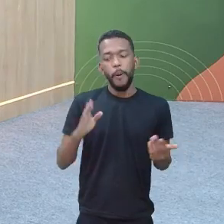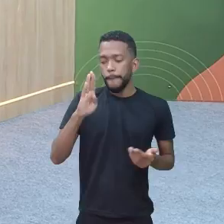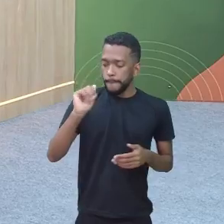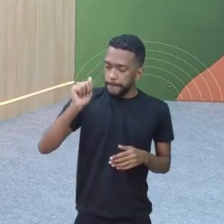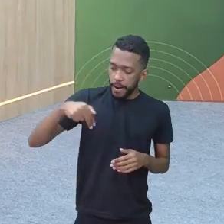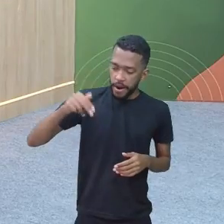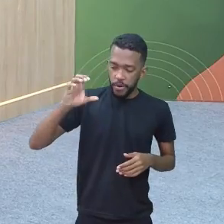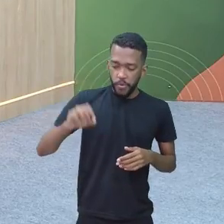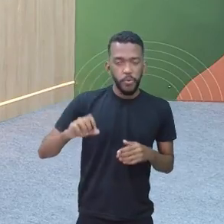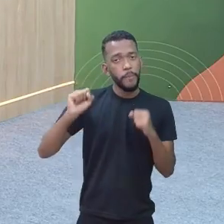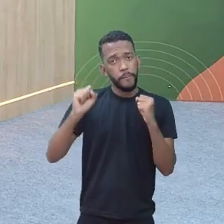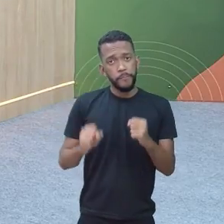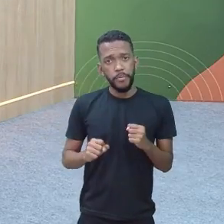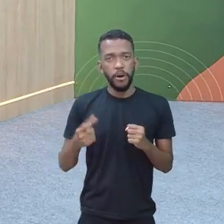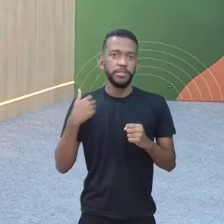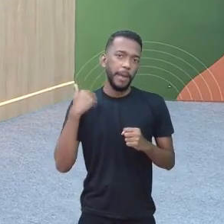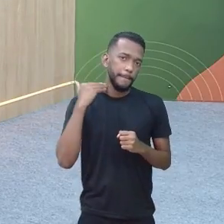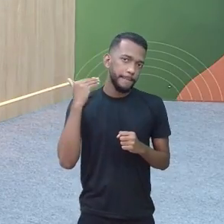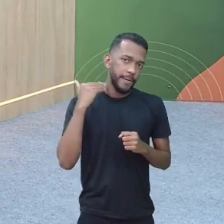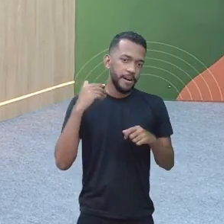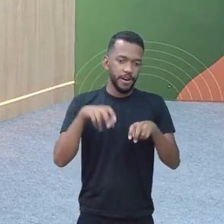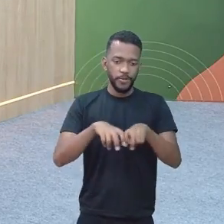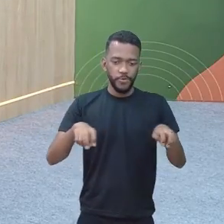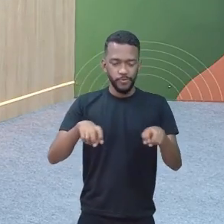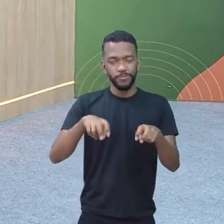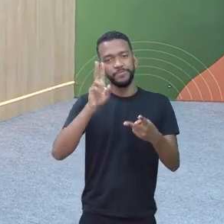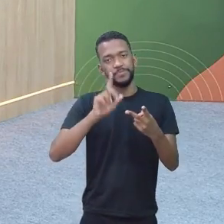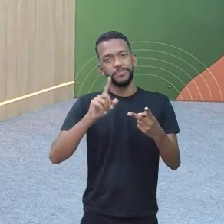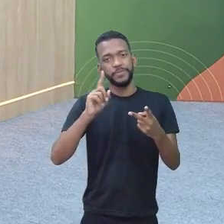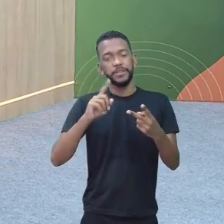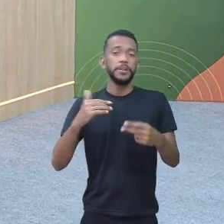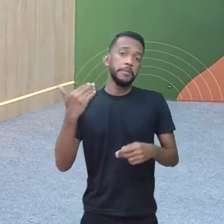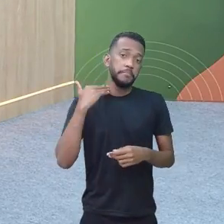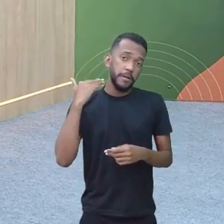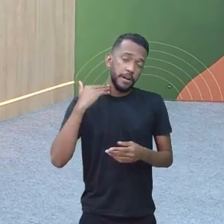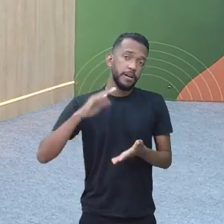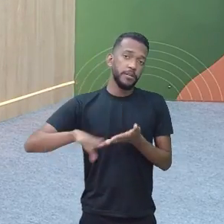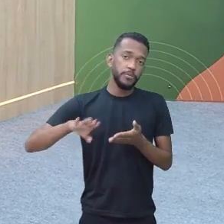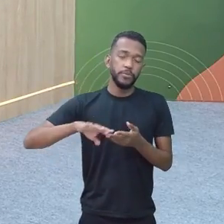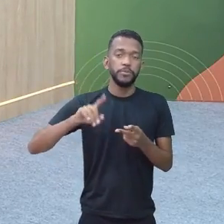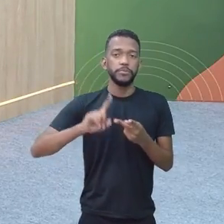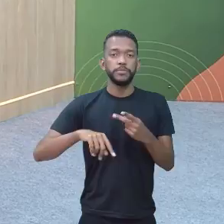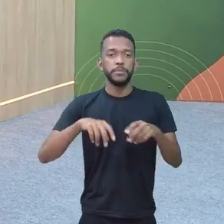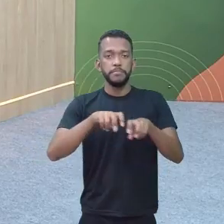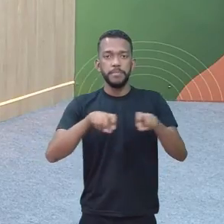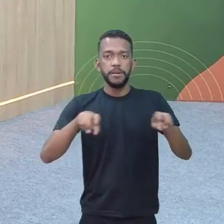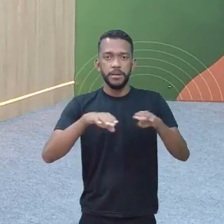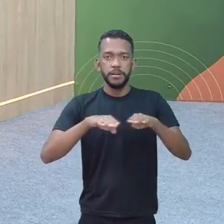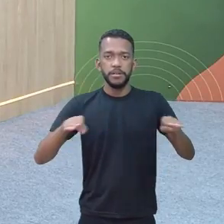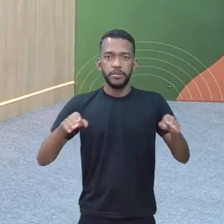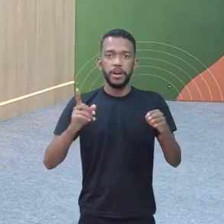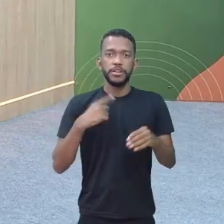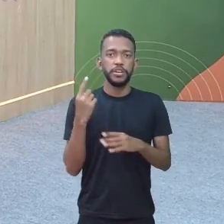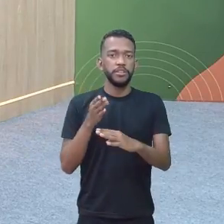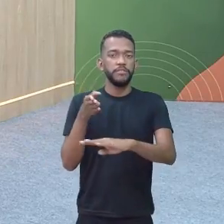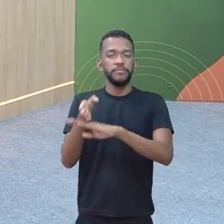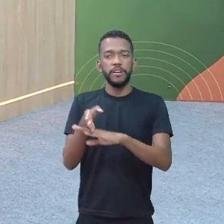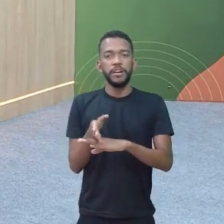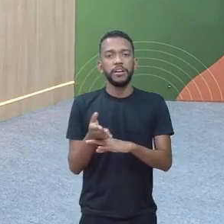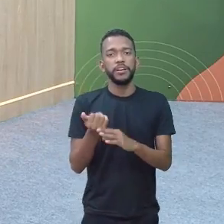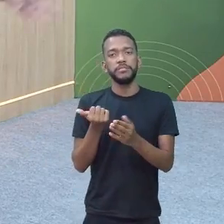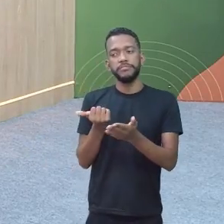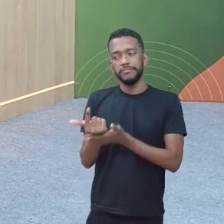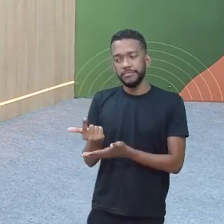foi que eu encontrei Ana. Se foi no banco da praça, se foi no banco do shopping, se foi no banco, o lugar que a gente vai para